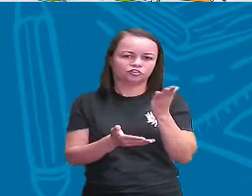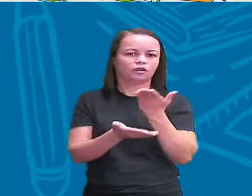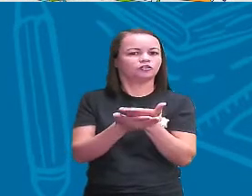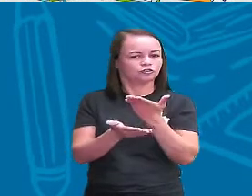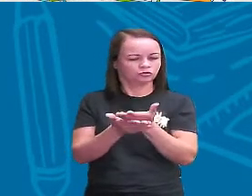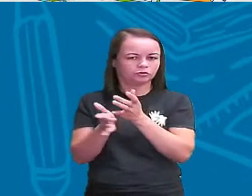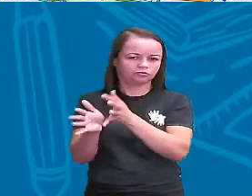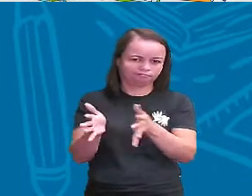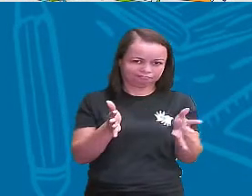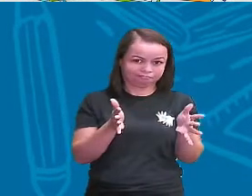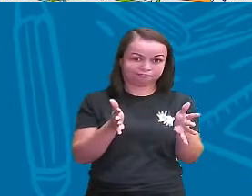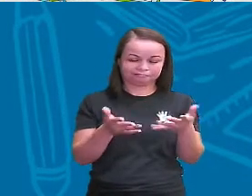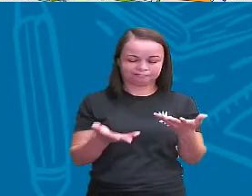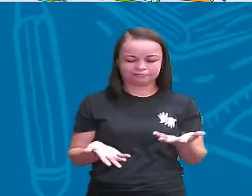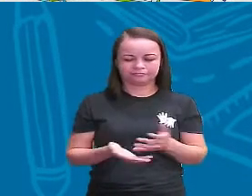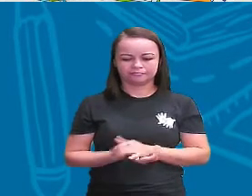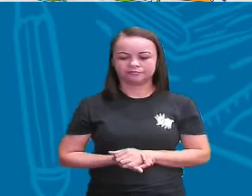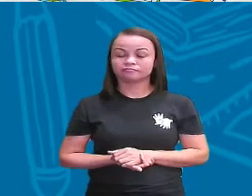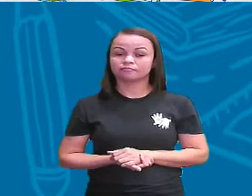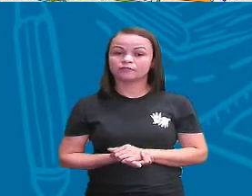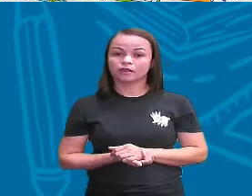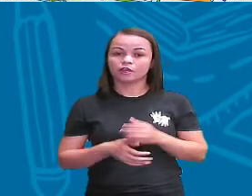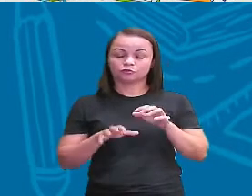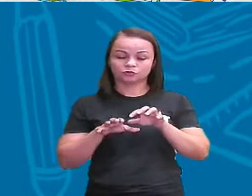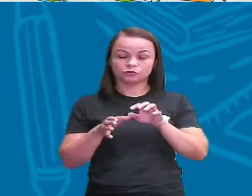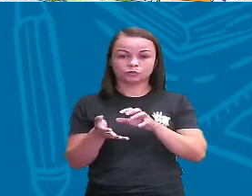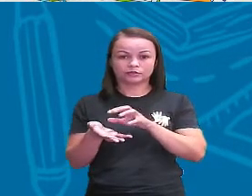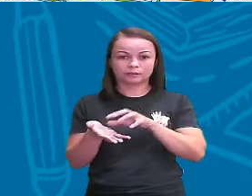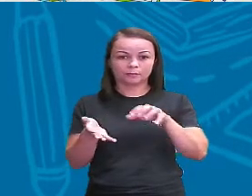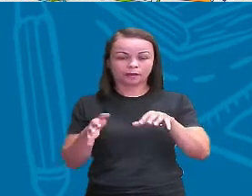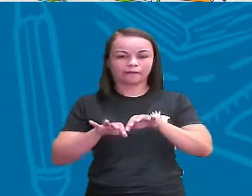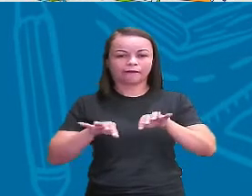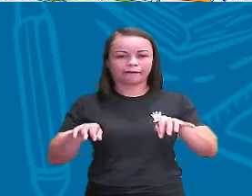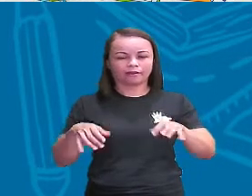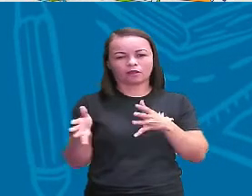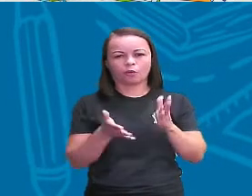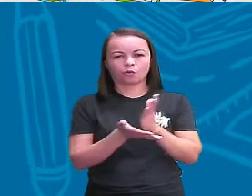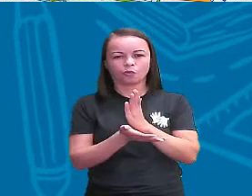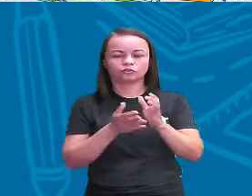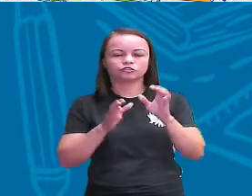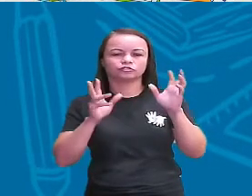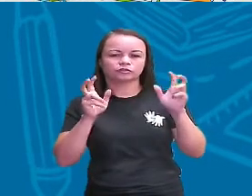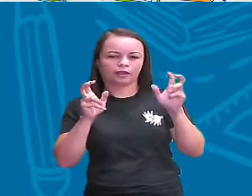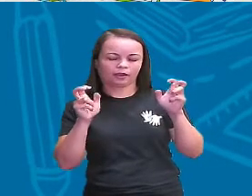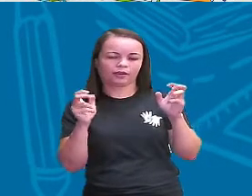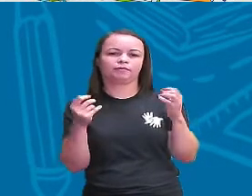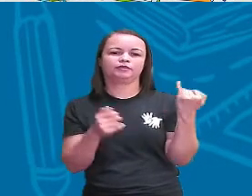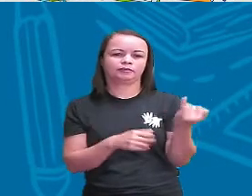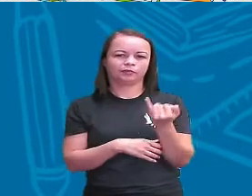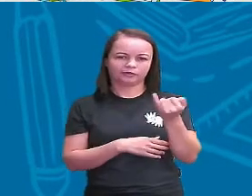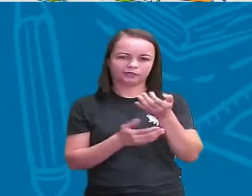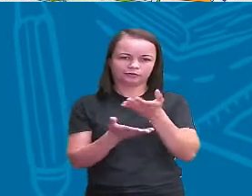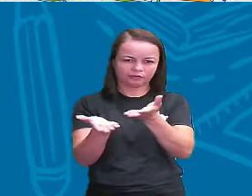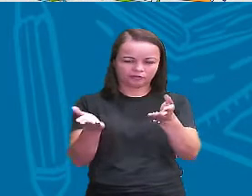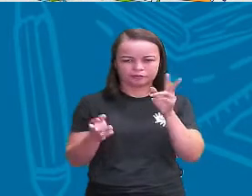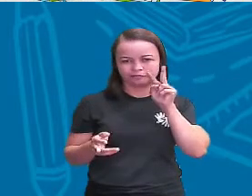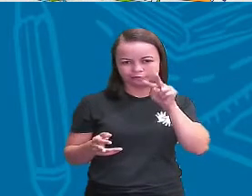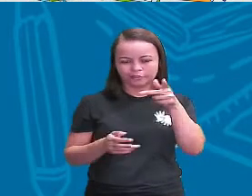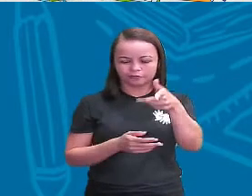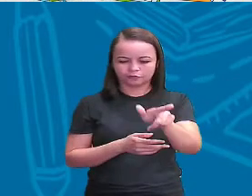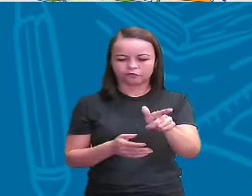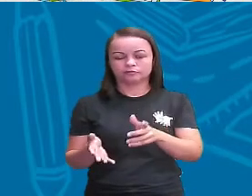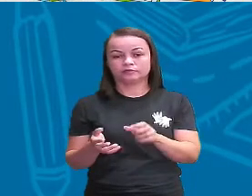durante esse tempo. Eu separei alguns assuntos que eu acho importantes, né? Para vocês reverem, tá? Então,